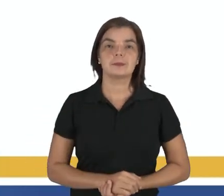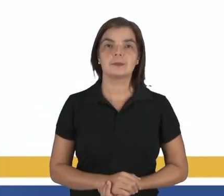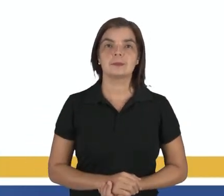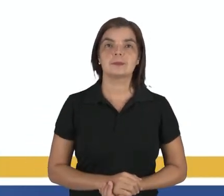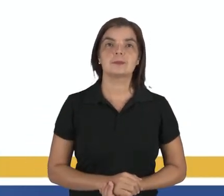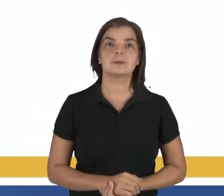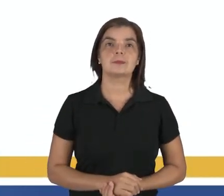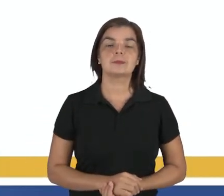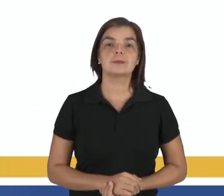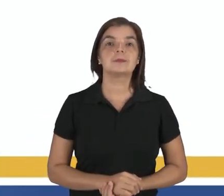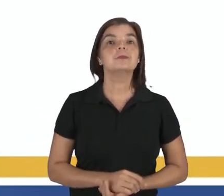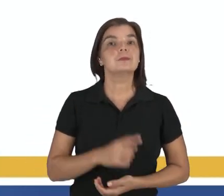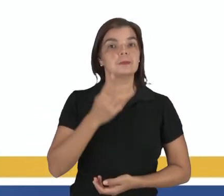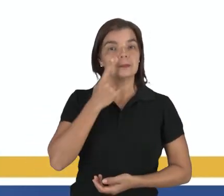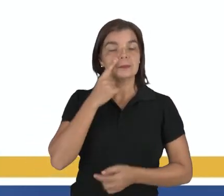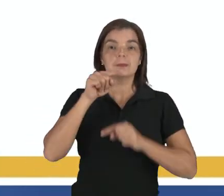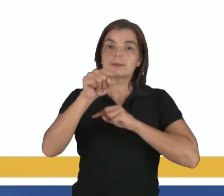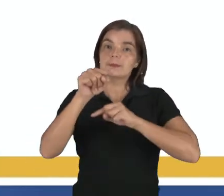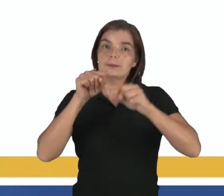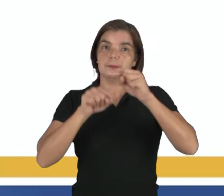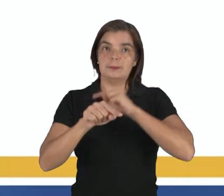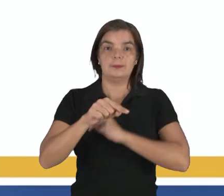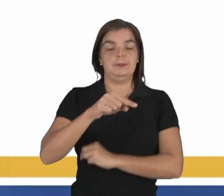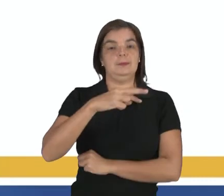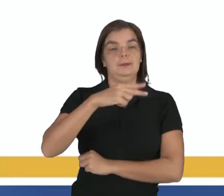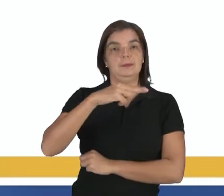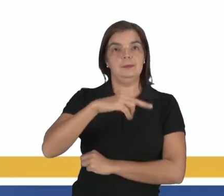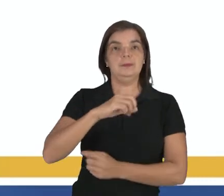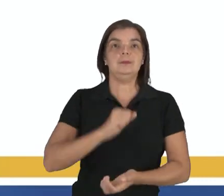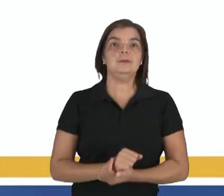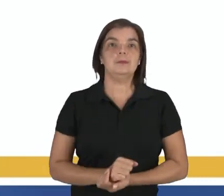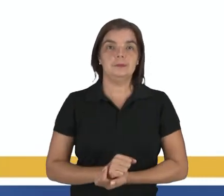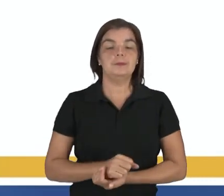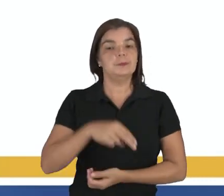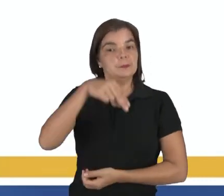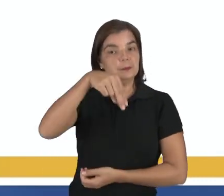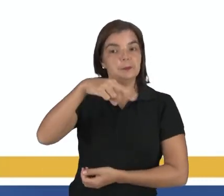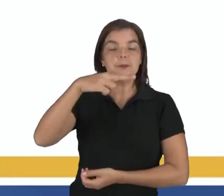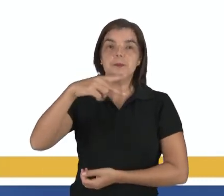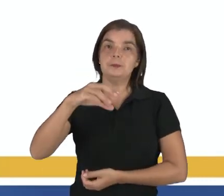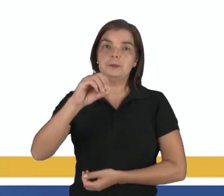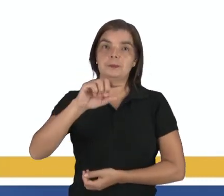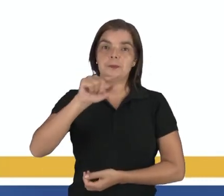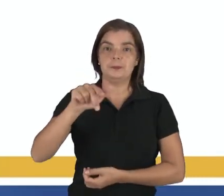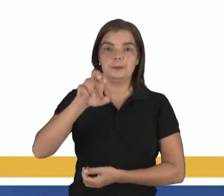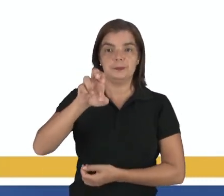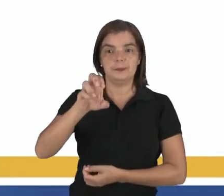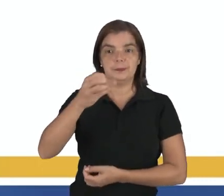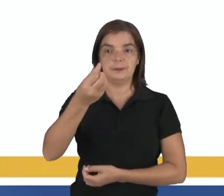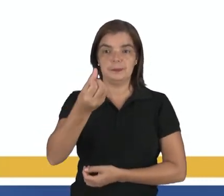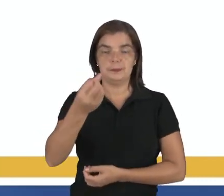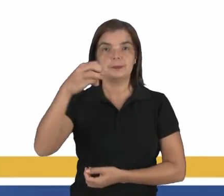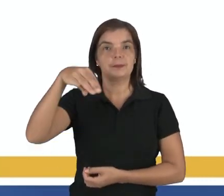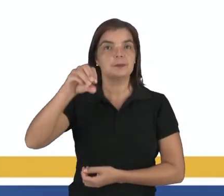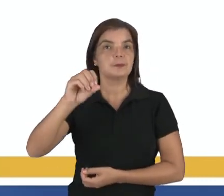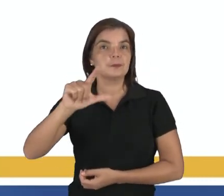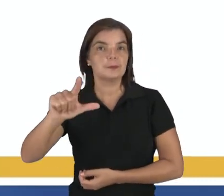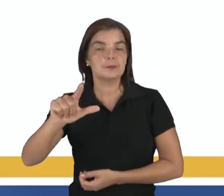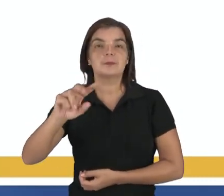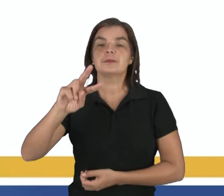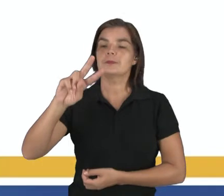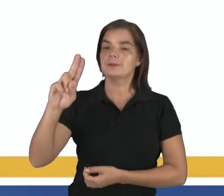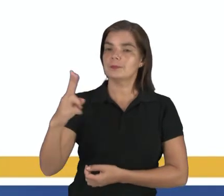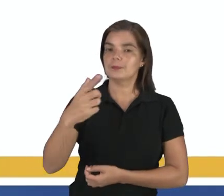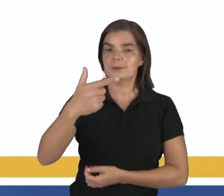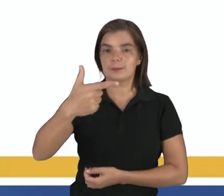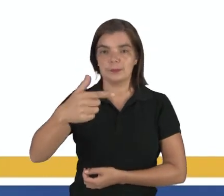para 98. Então, essa divisão vai ser igual. Número de mols é igual a 0,56